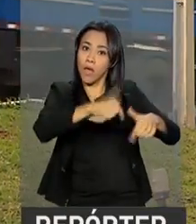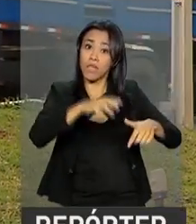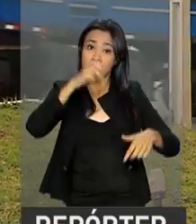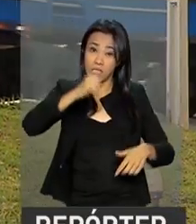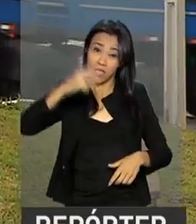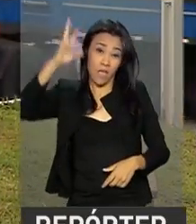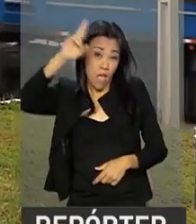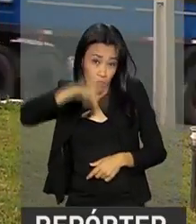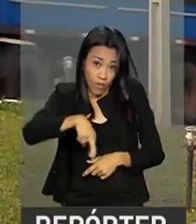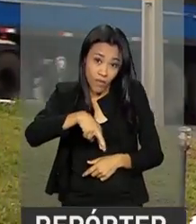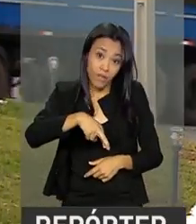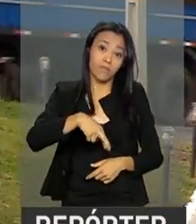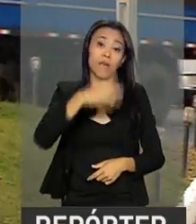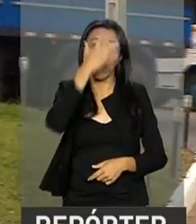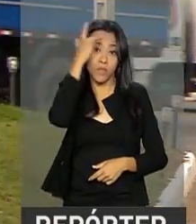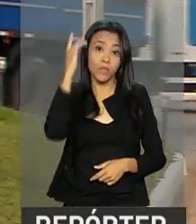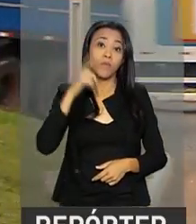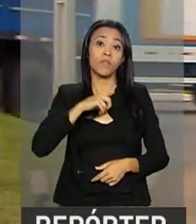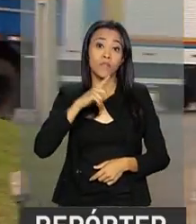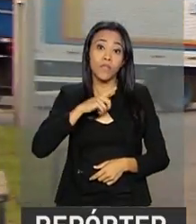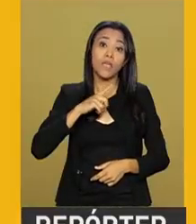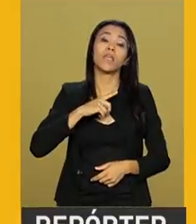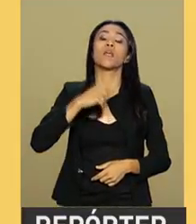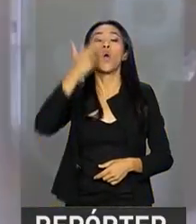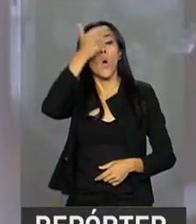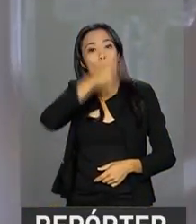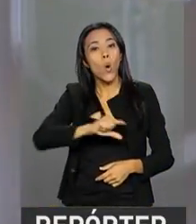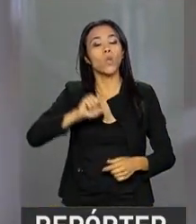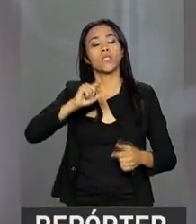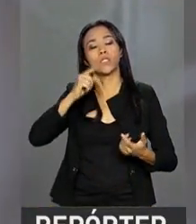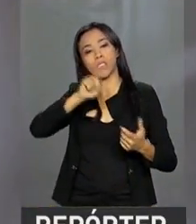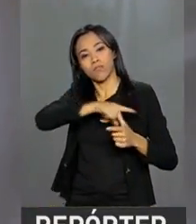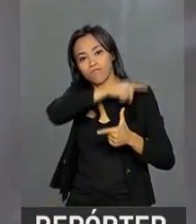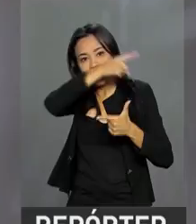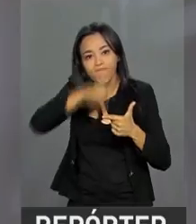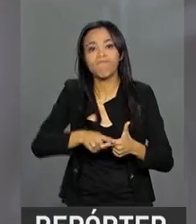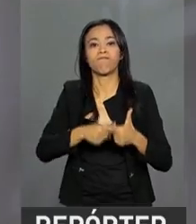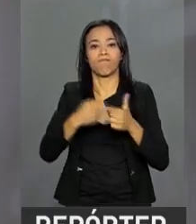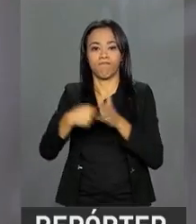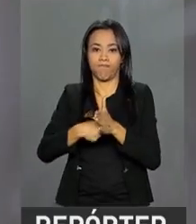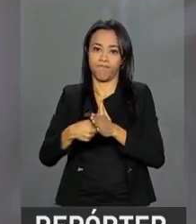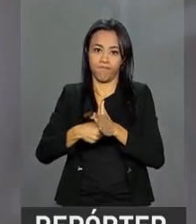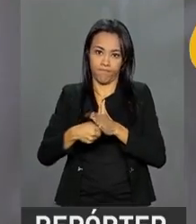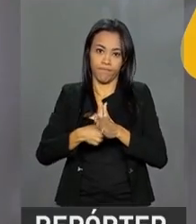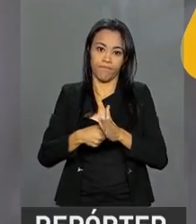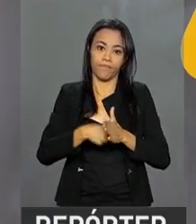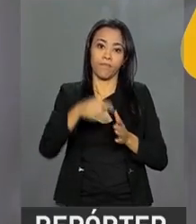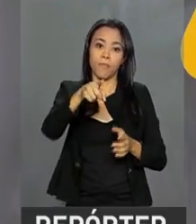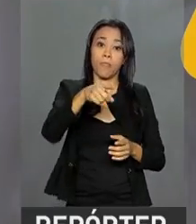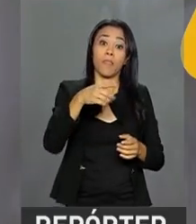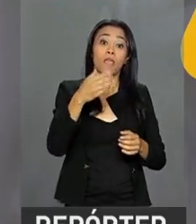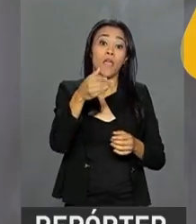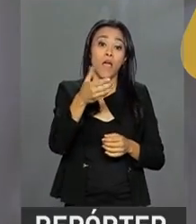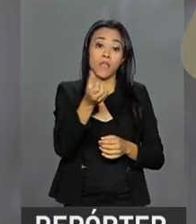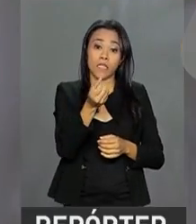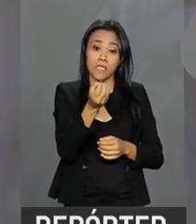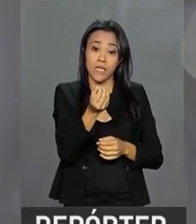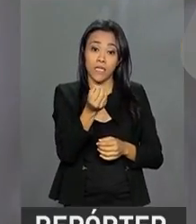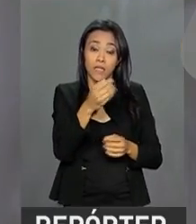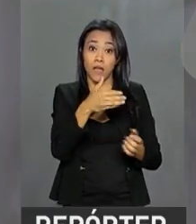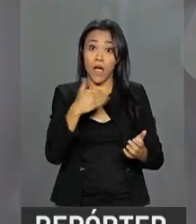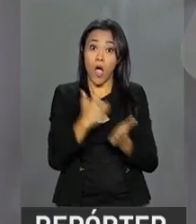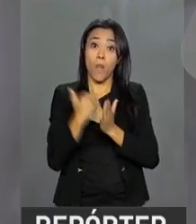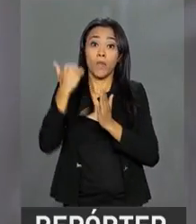o condutor tem direito à contraprova a validade do exame toxicológico aumentou de 60 para 90